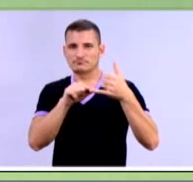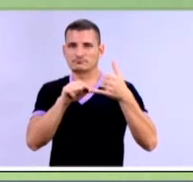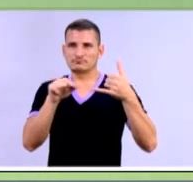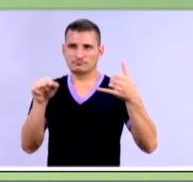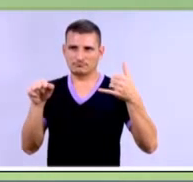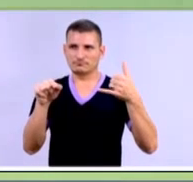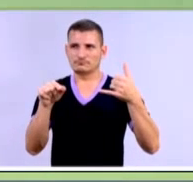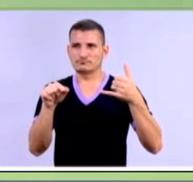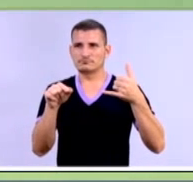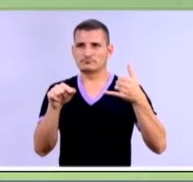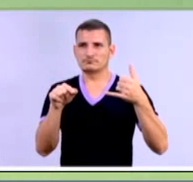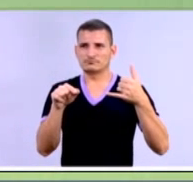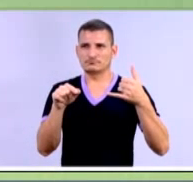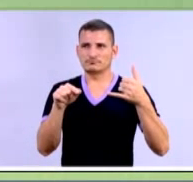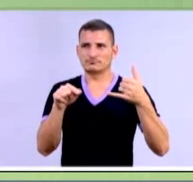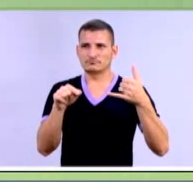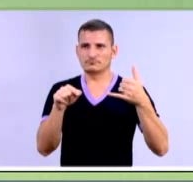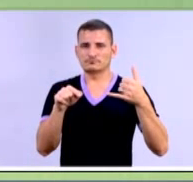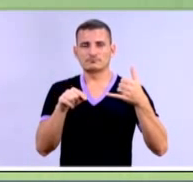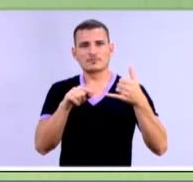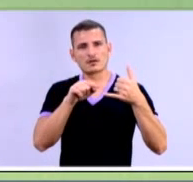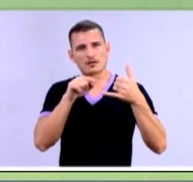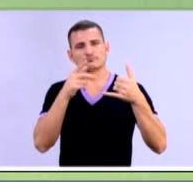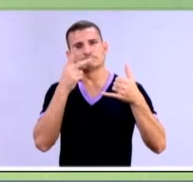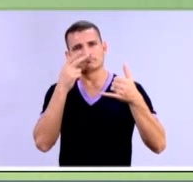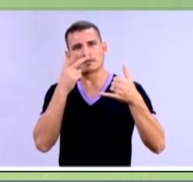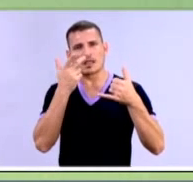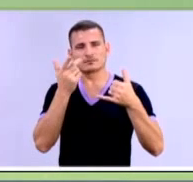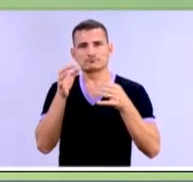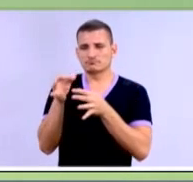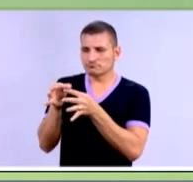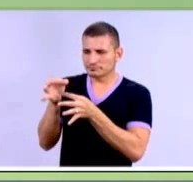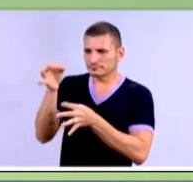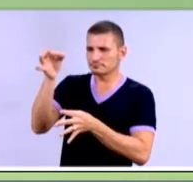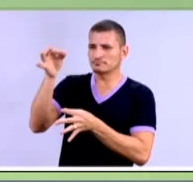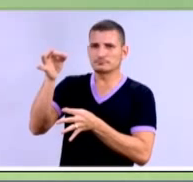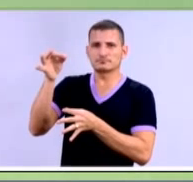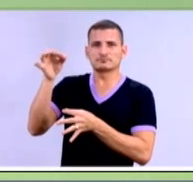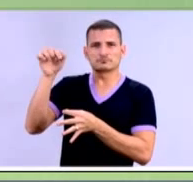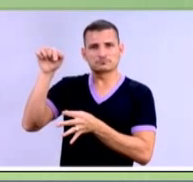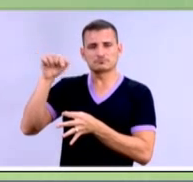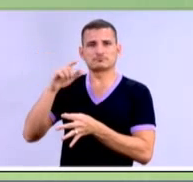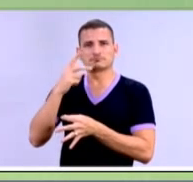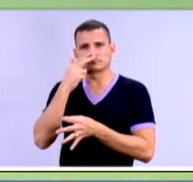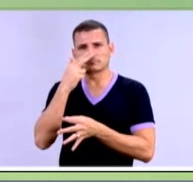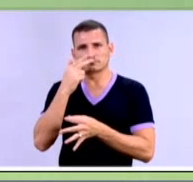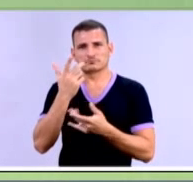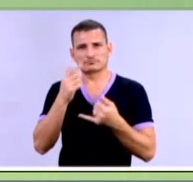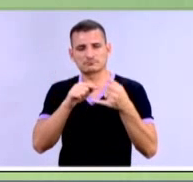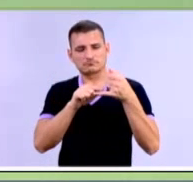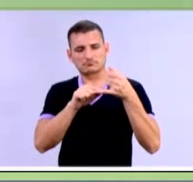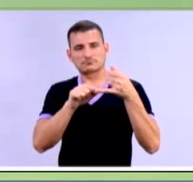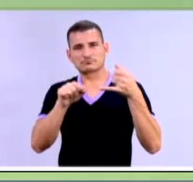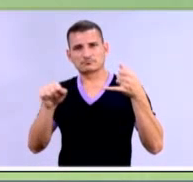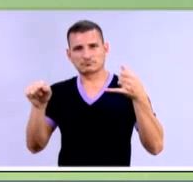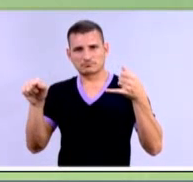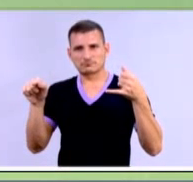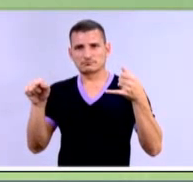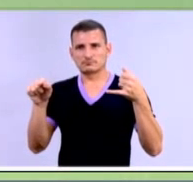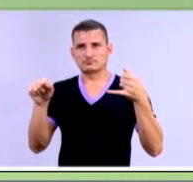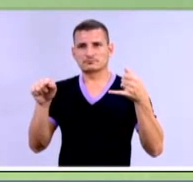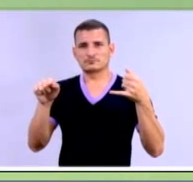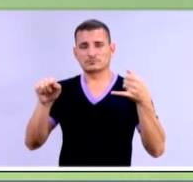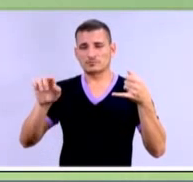condutor, eles funcionam como essas antenas. Ou seja, o campo eletromagnético que sai de um fio, ele chega